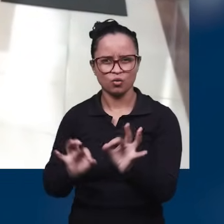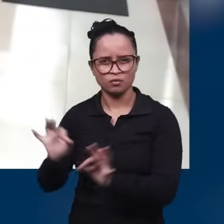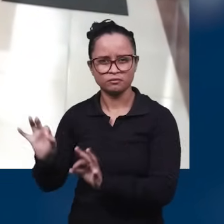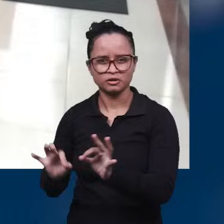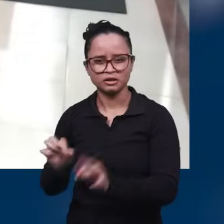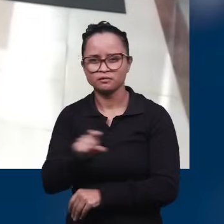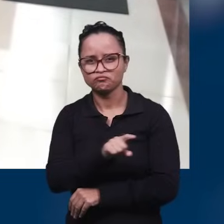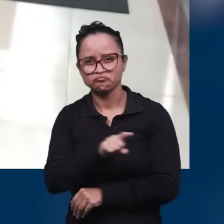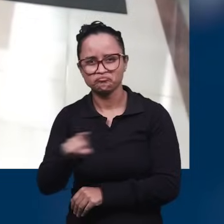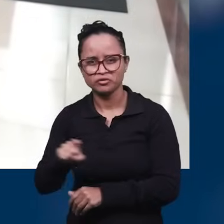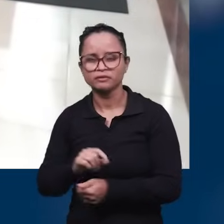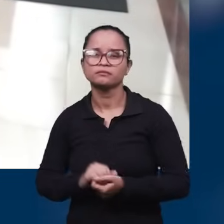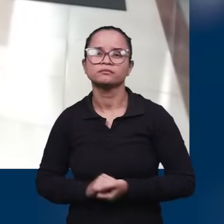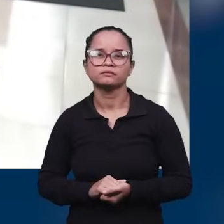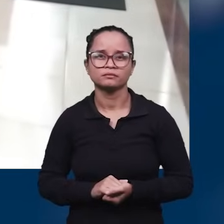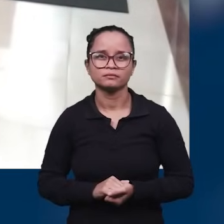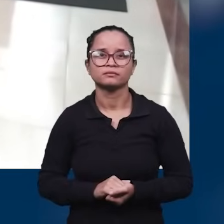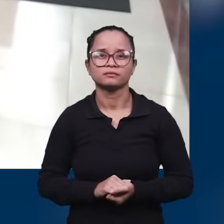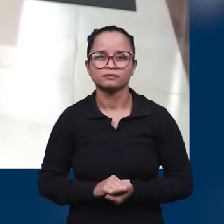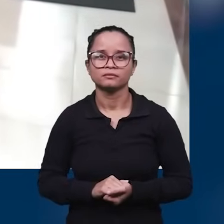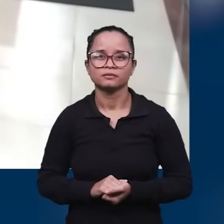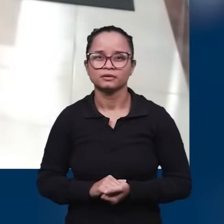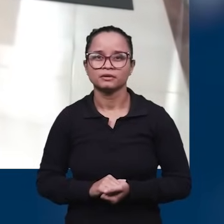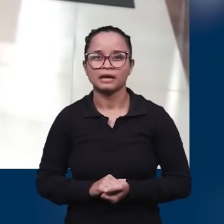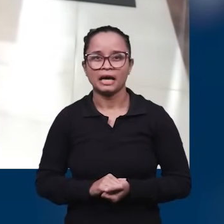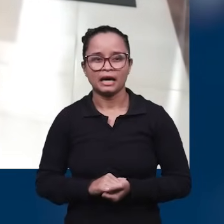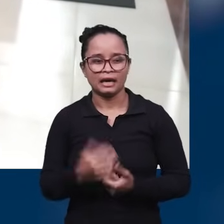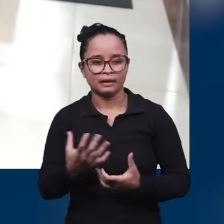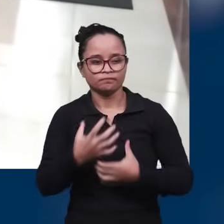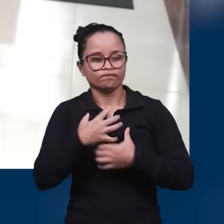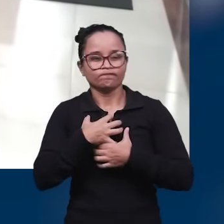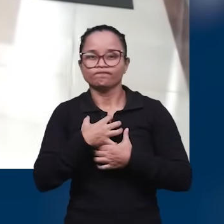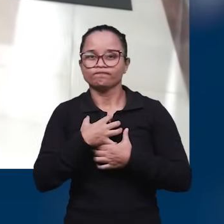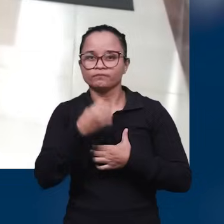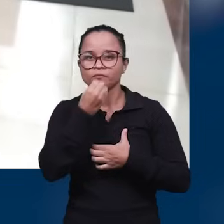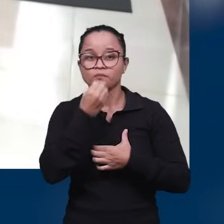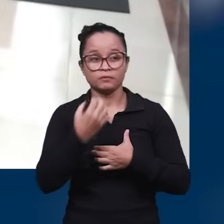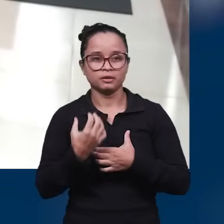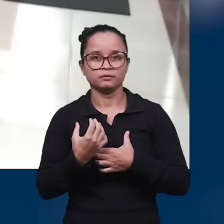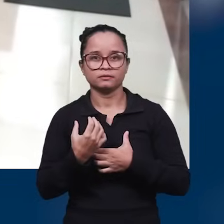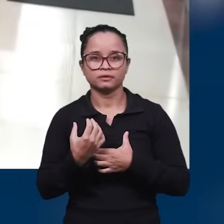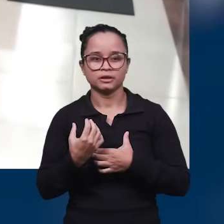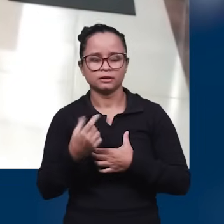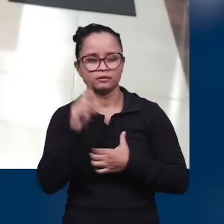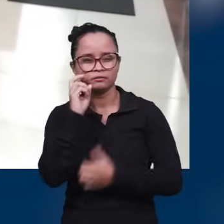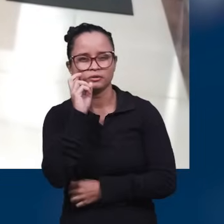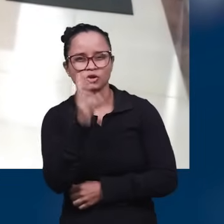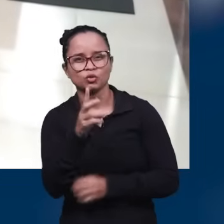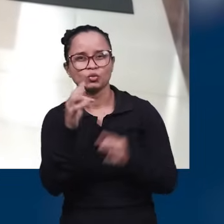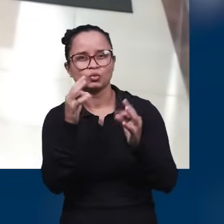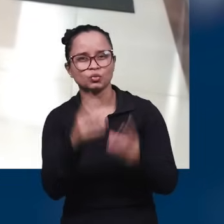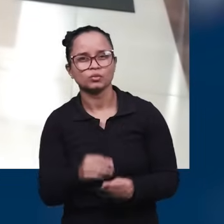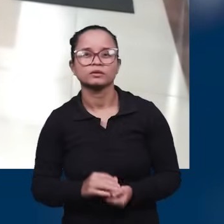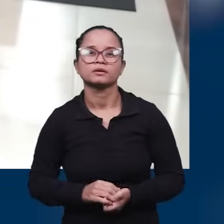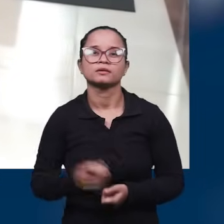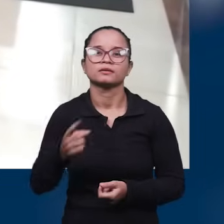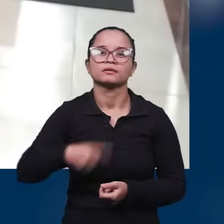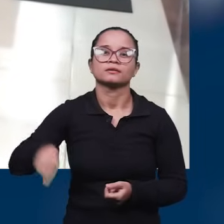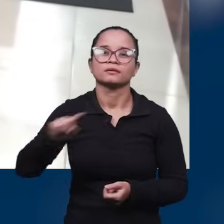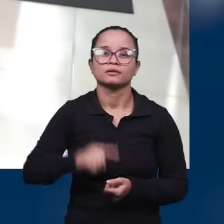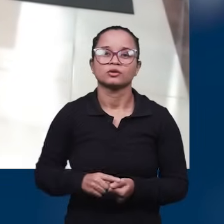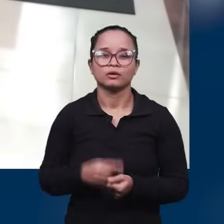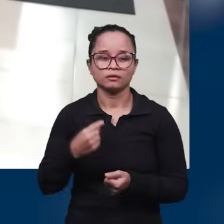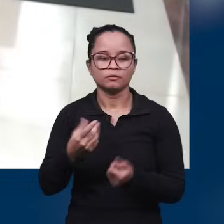E diante de tudo isso, nós queremos ser dessa igreja. E nós vamos vendo, irmãos, aquilo que o Senhor ele